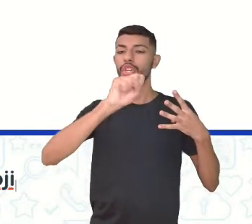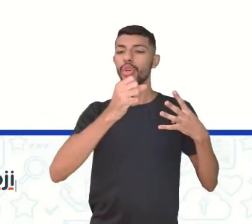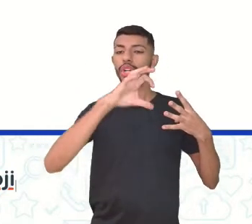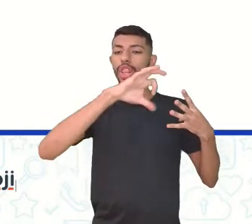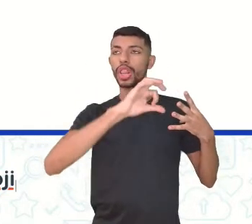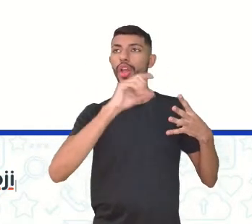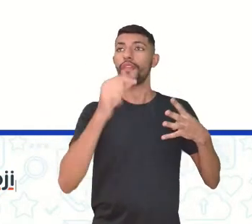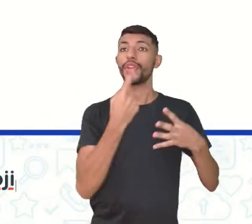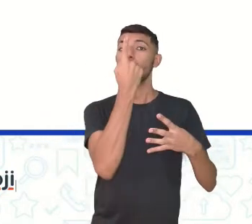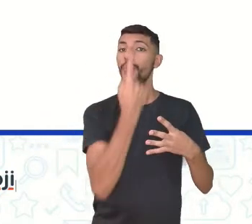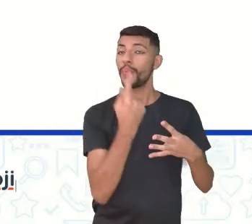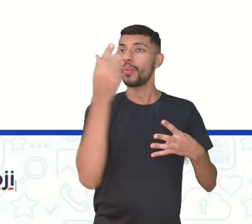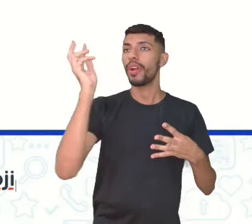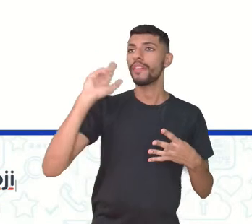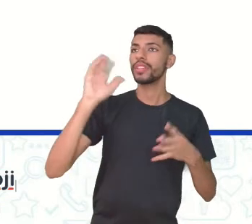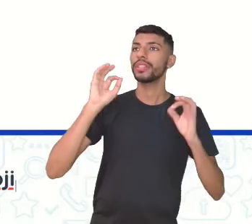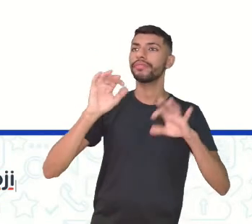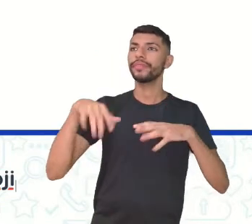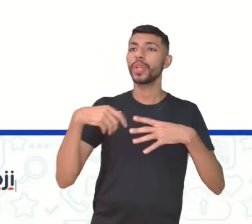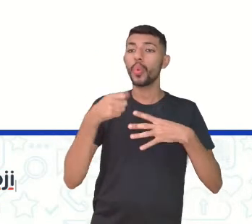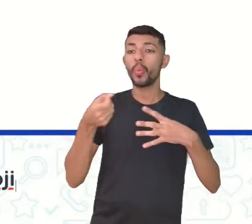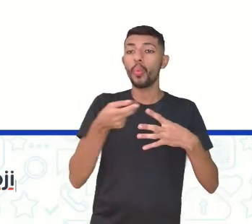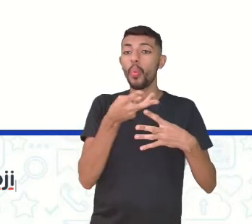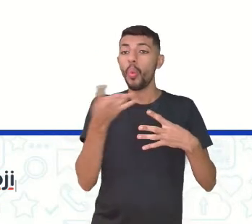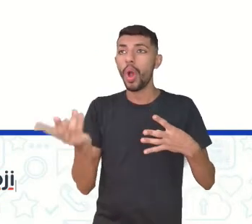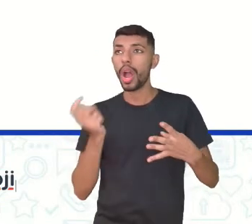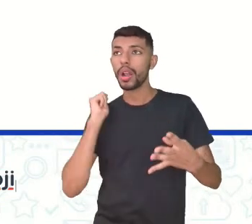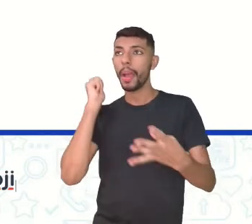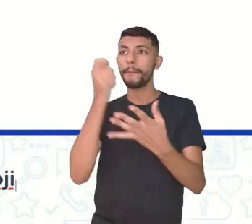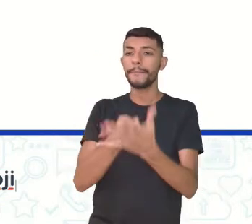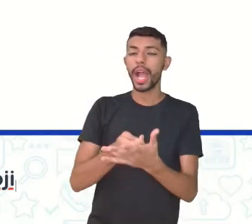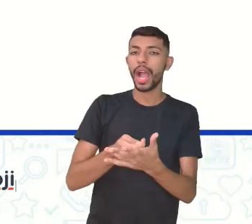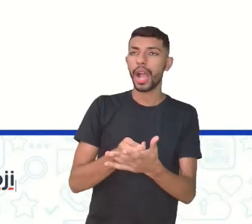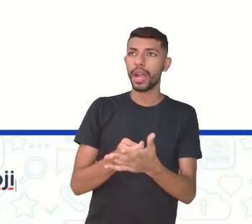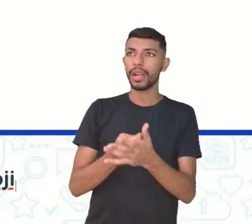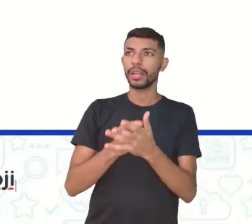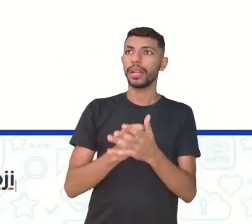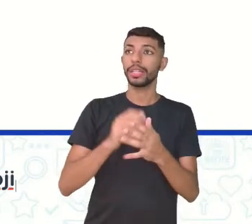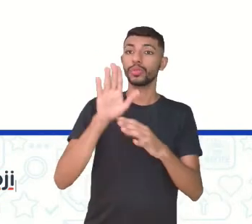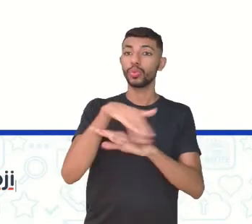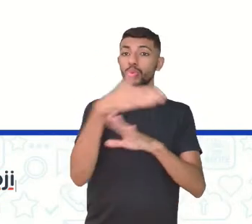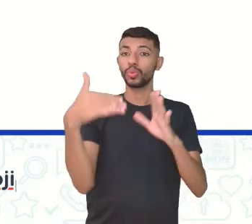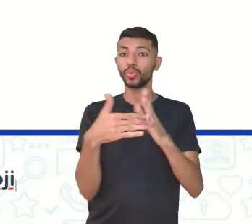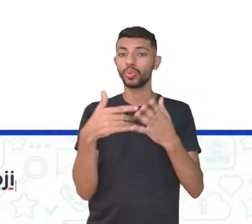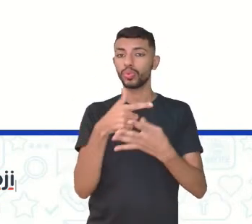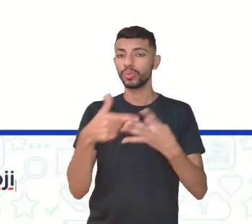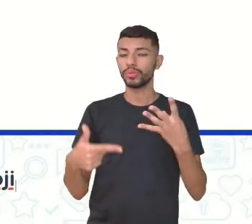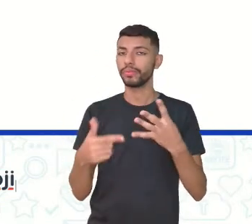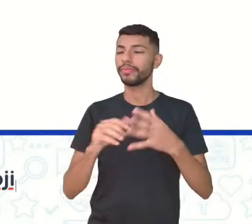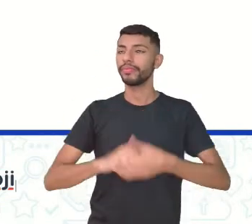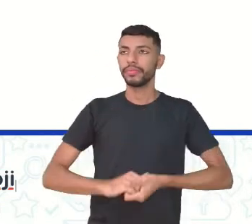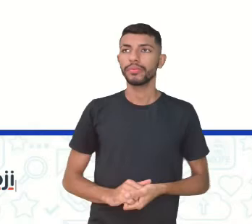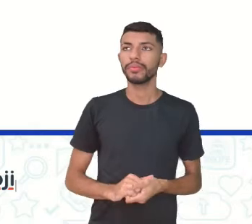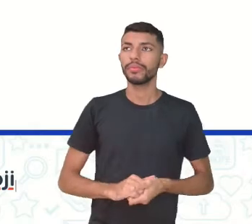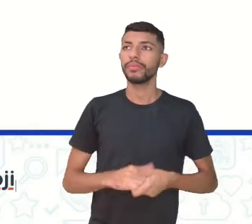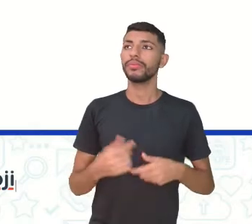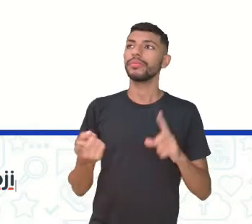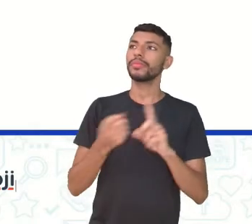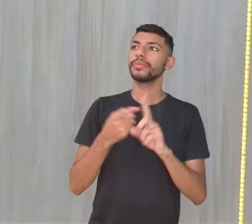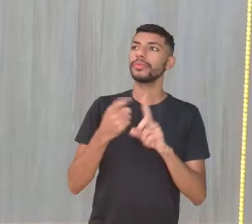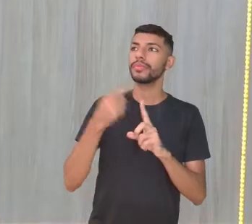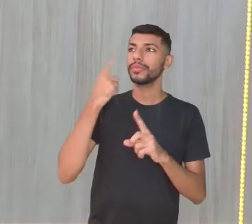3,89 o refrigerante, quanto deverá pagar pela compra essa pessoa que chega ao supermercado? E falando